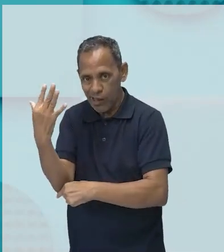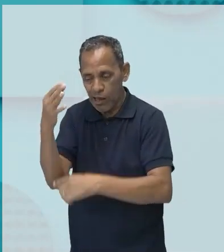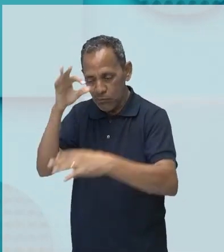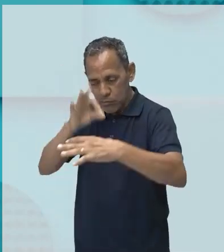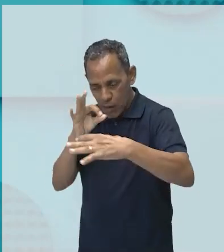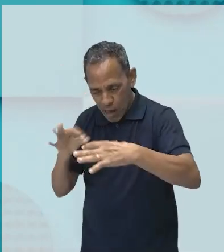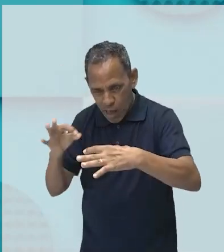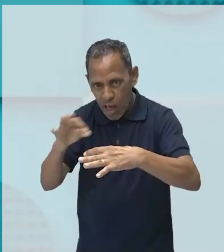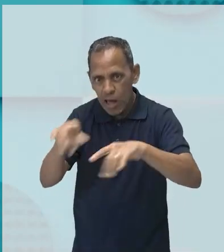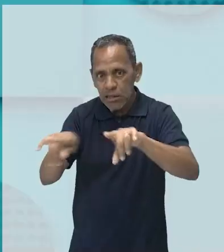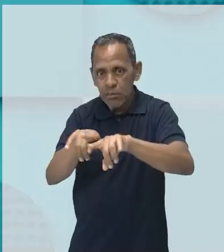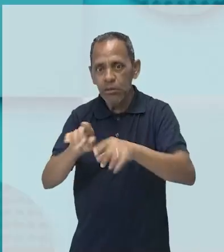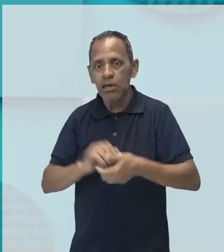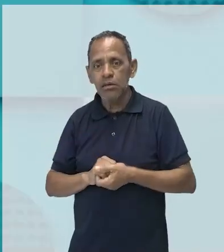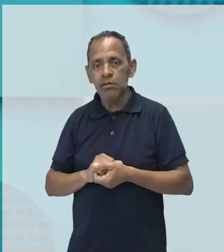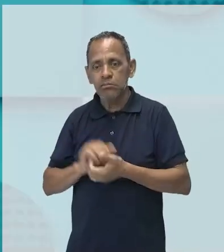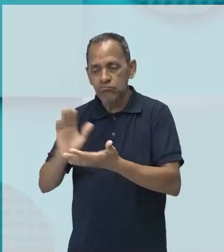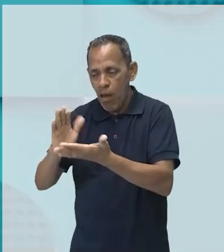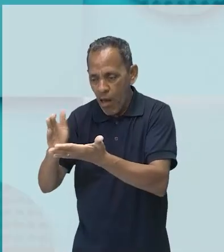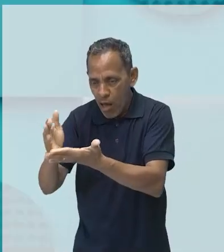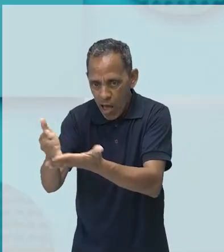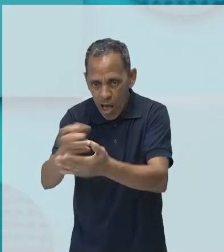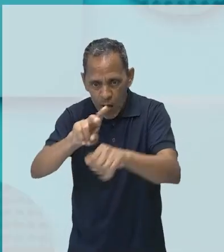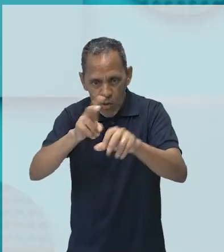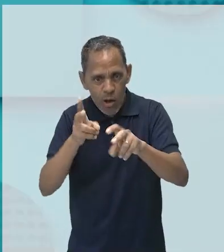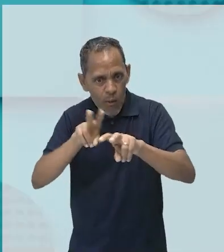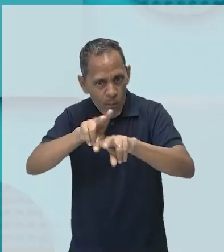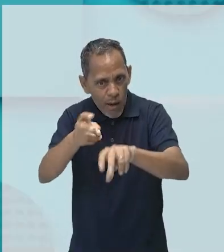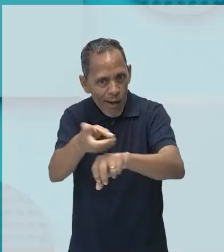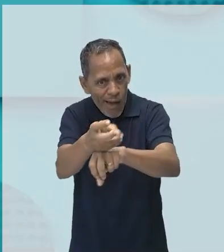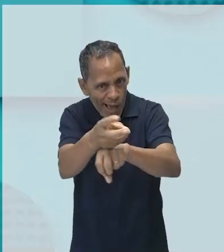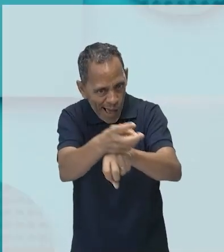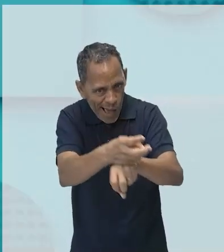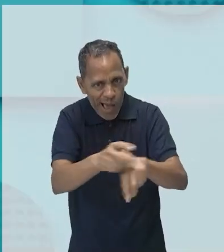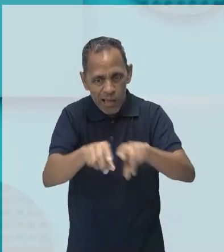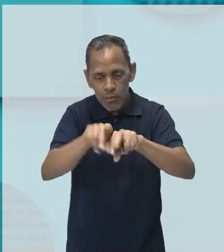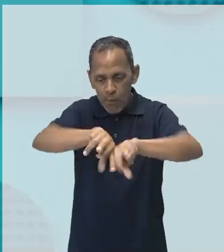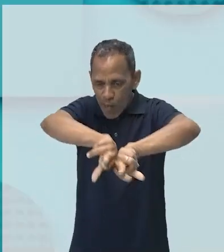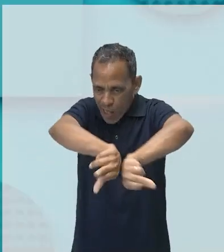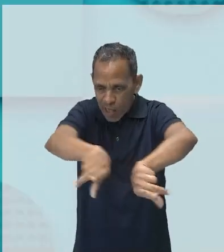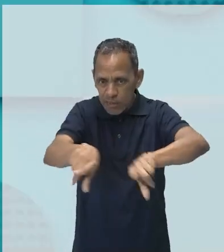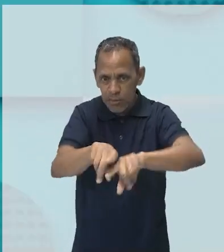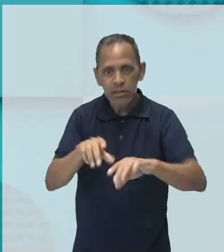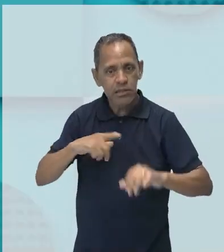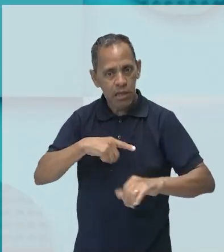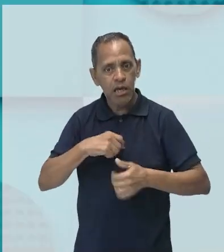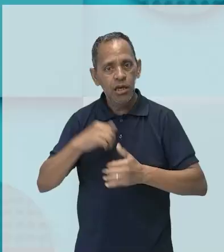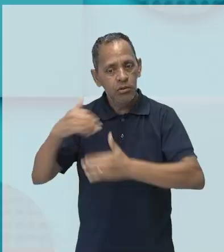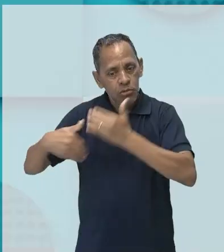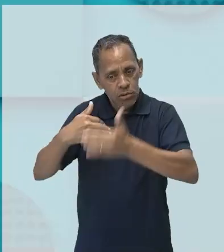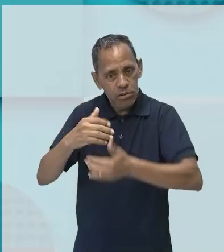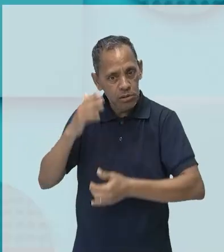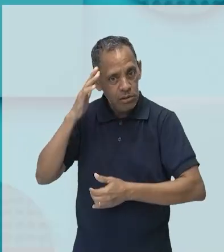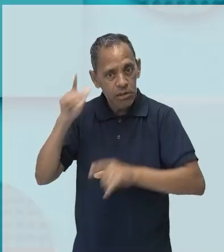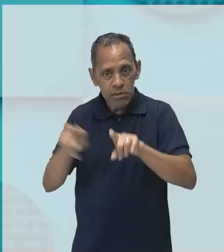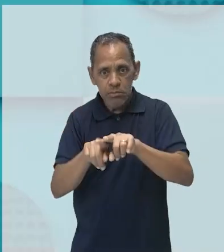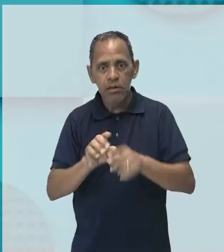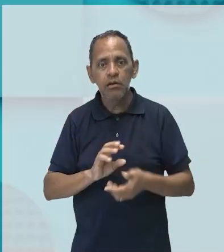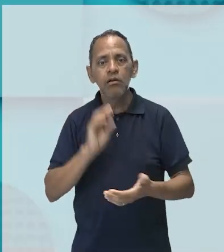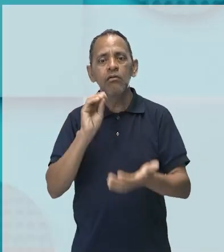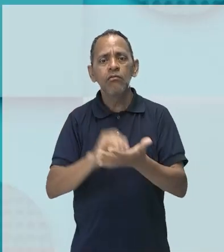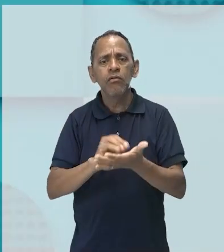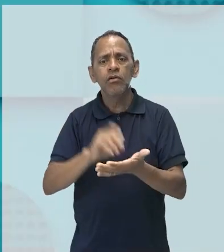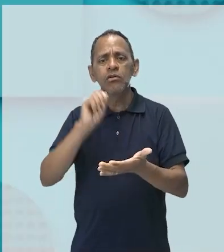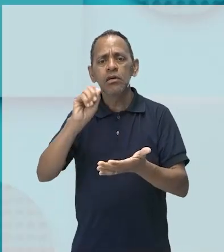querem tirar e não reflorestar. E existe todo um processo que pode acontecer. E o que falta